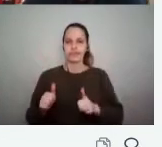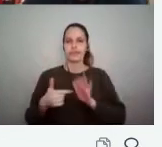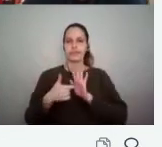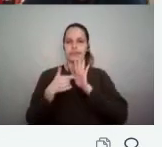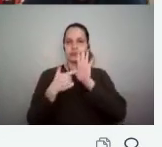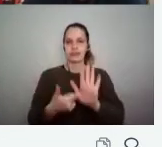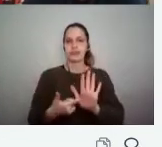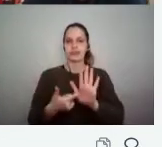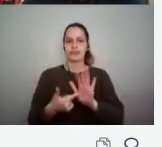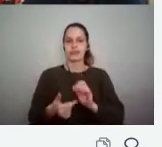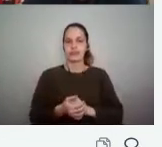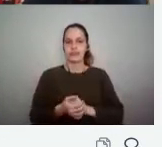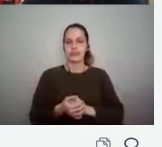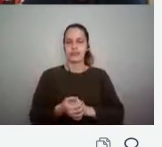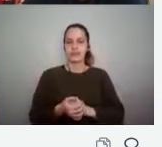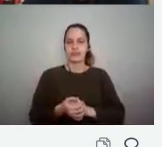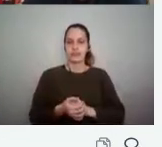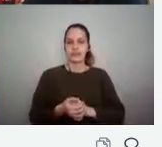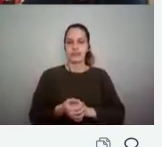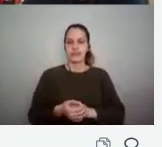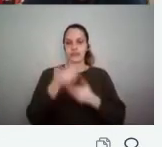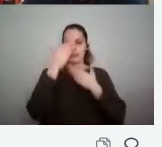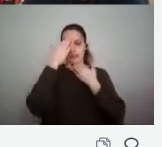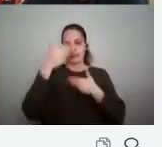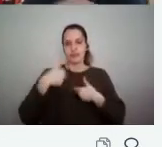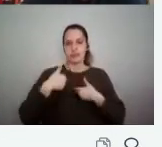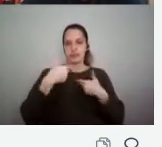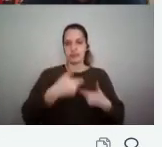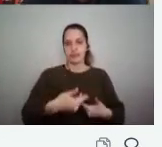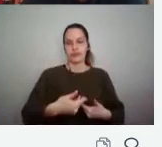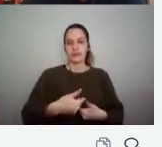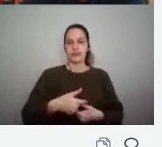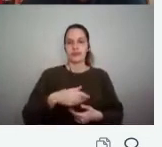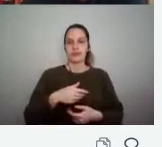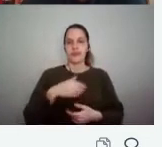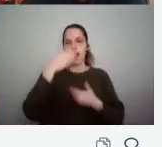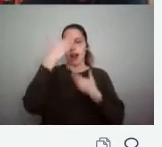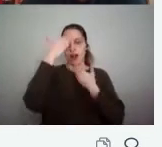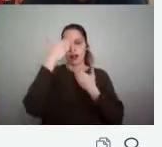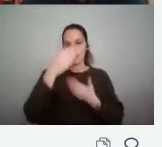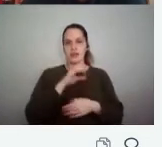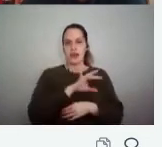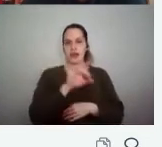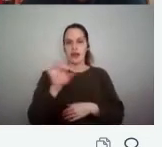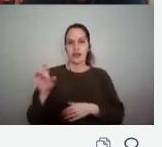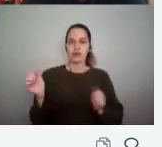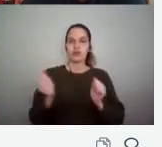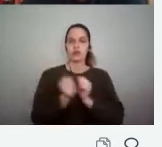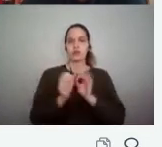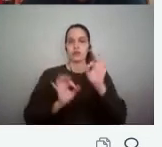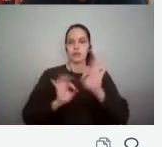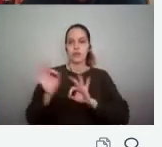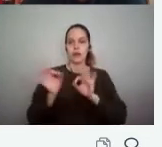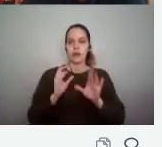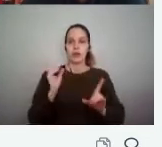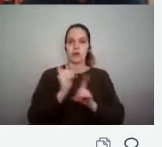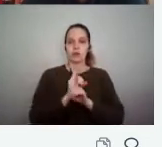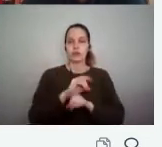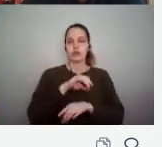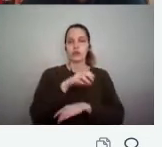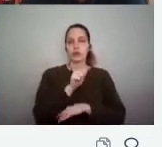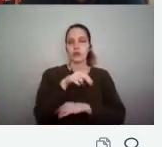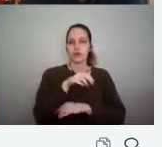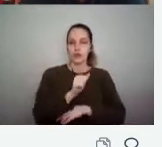Eu quero agradecer o convite, né? Quero agradecer as pessoas que estiveram comigo para preparar esse encontro, Joana, Maria